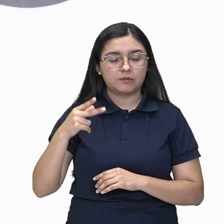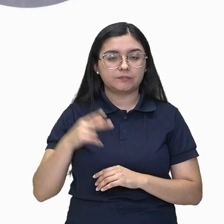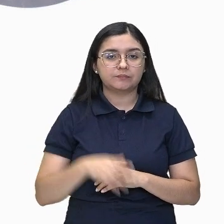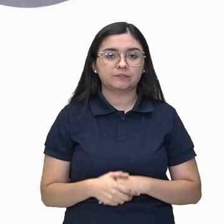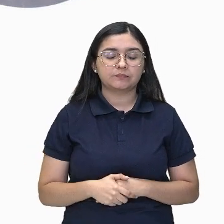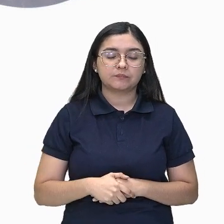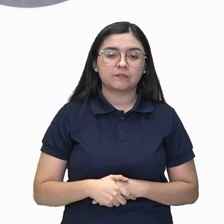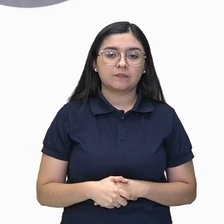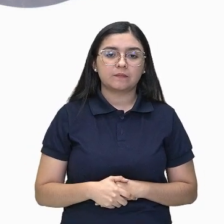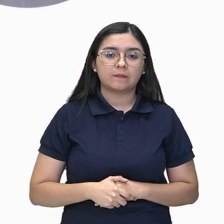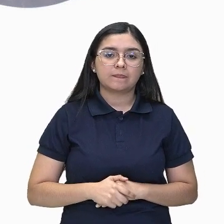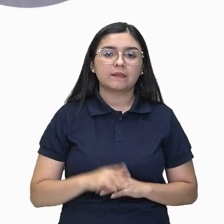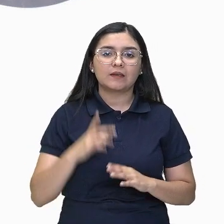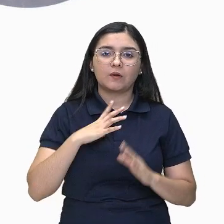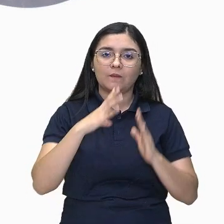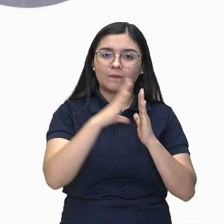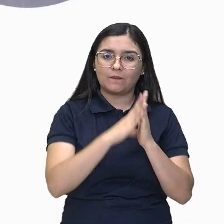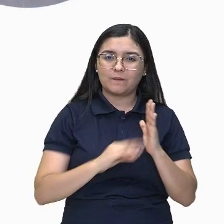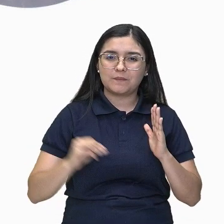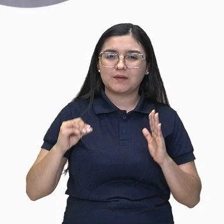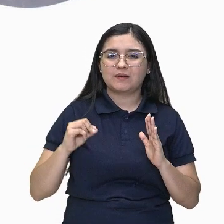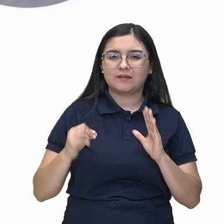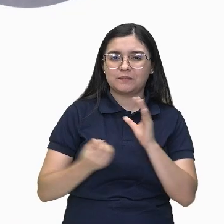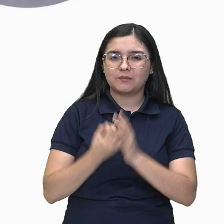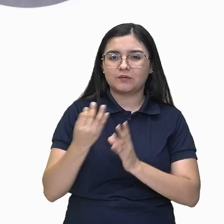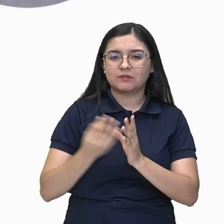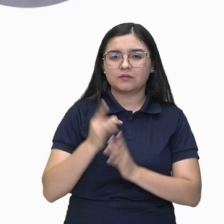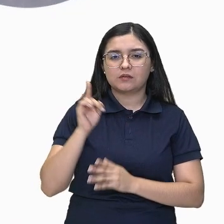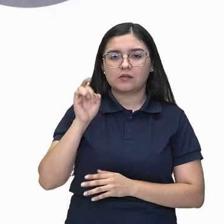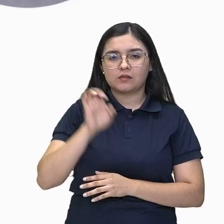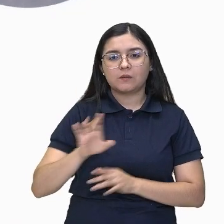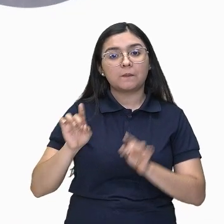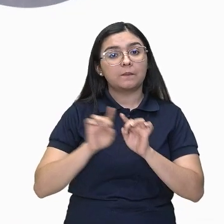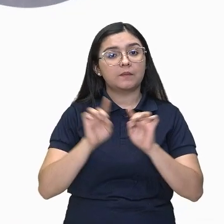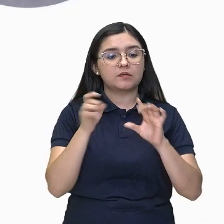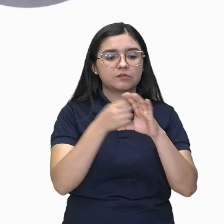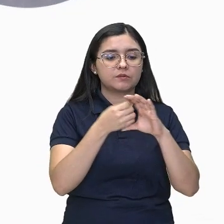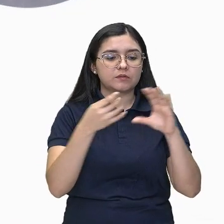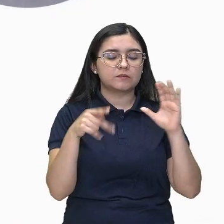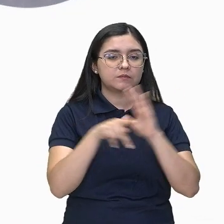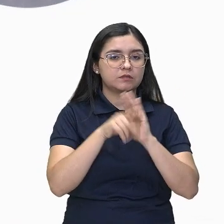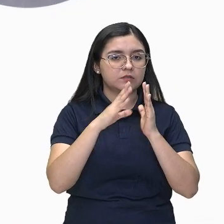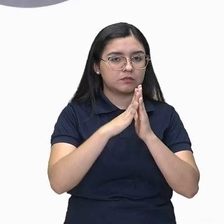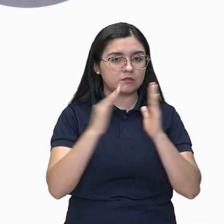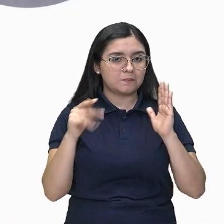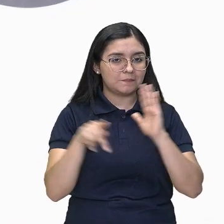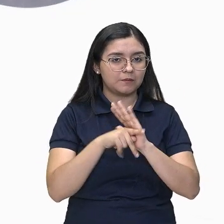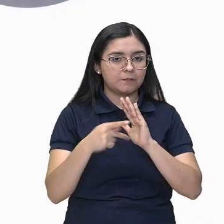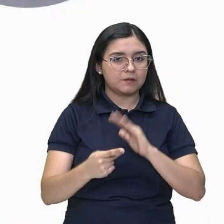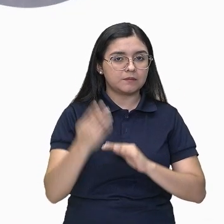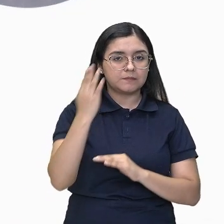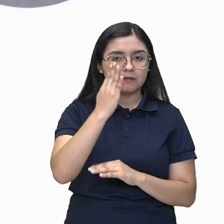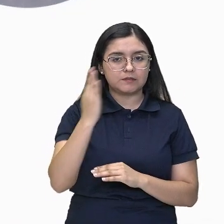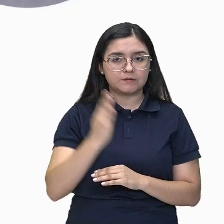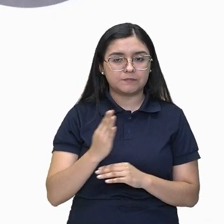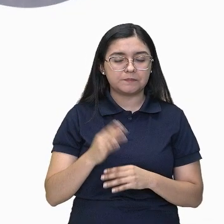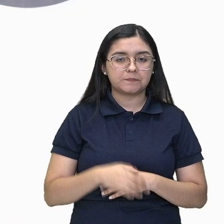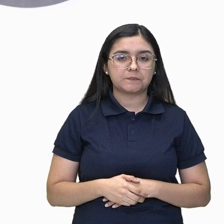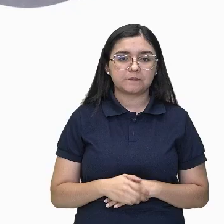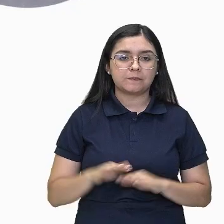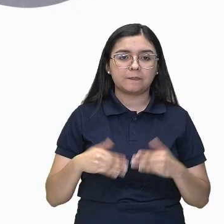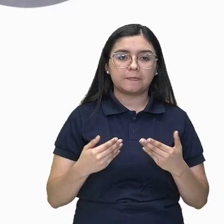seja, copia-se o que é produzido na Europa, mas com características estéticas do Brasil.